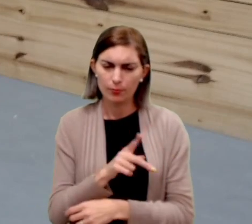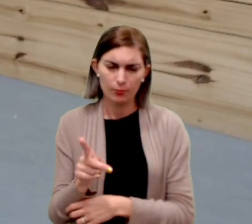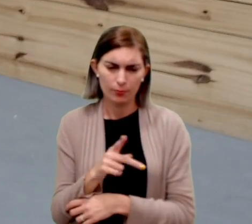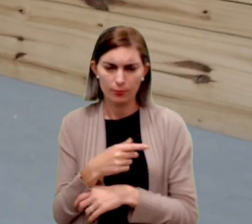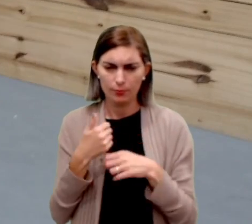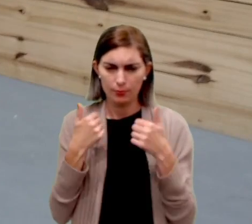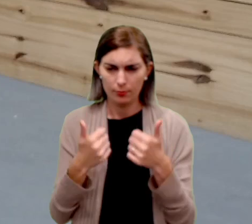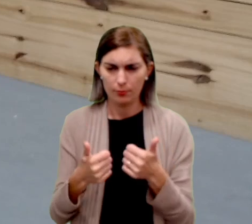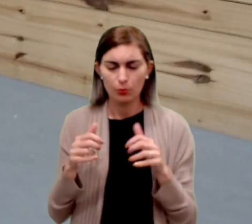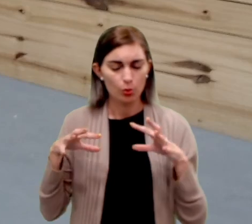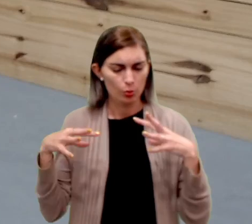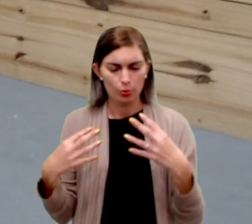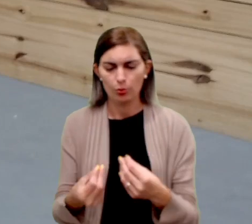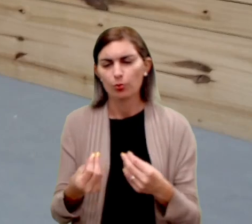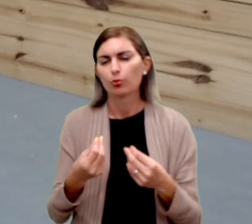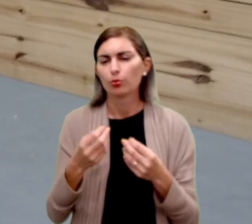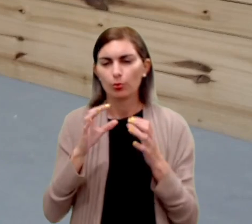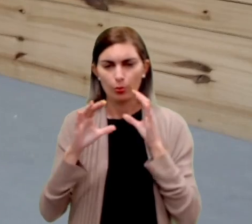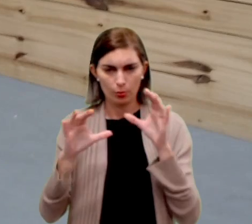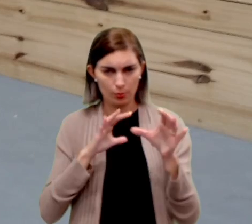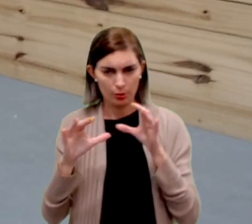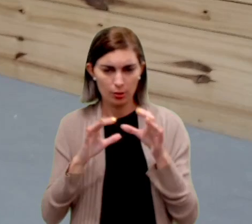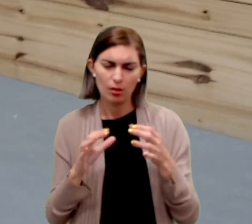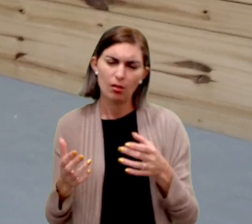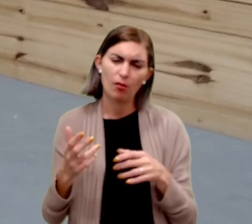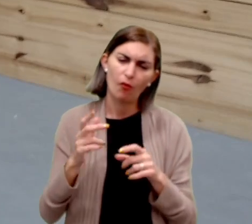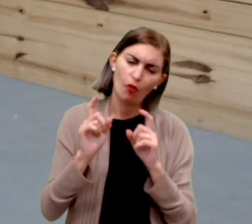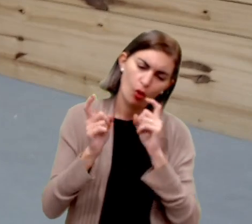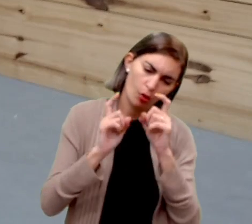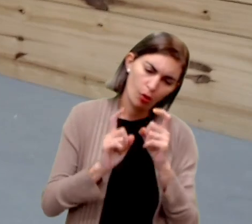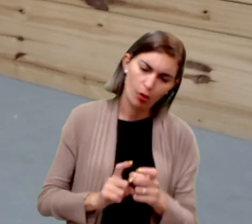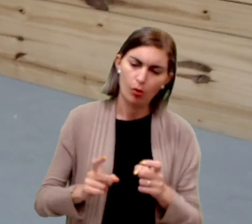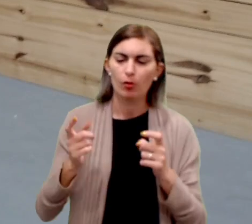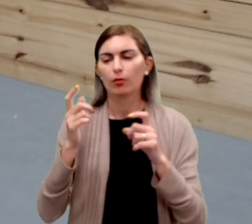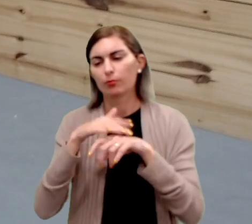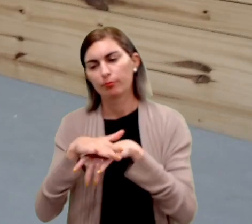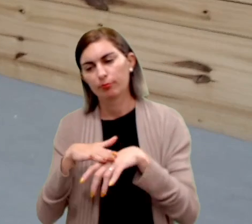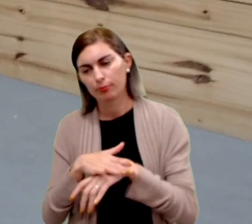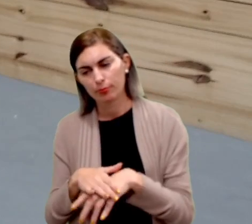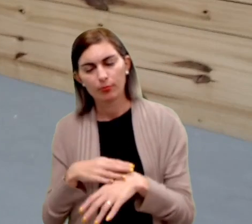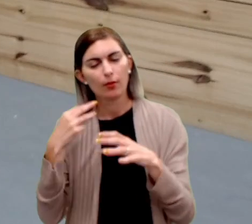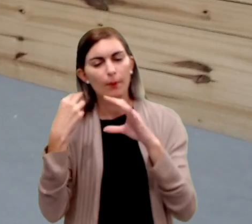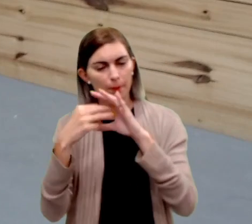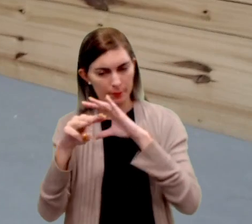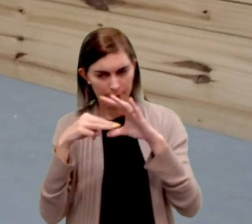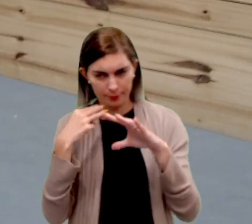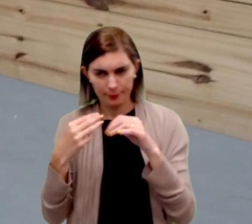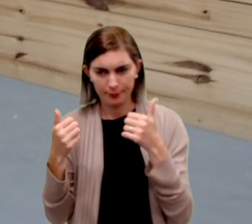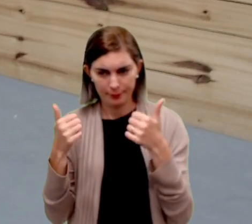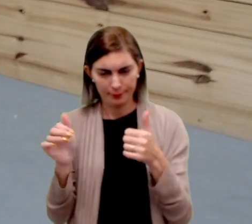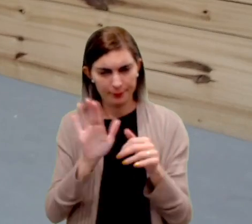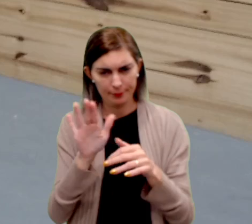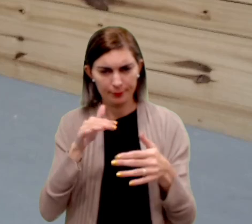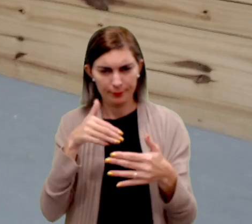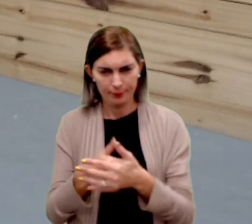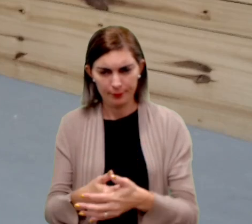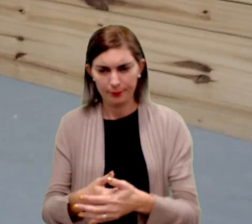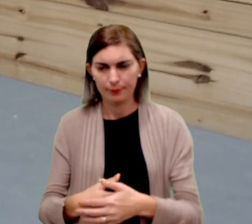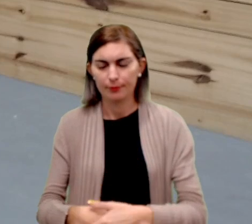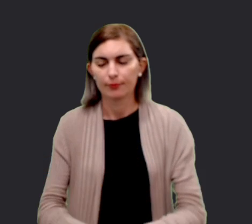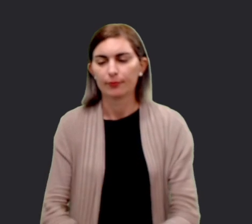Em todas as nossas vias de comunicação, seja pelo fórum, pelo chat ou mensagens diretas. Até a próxima!